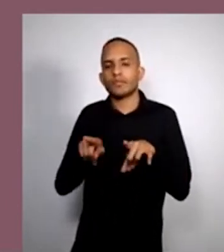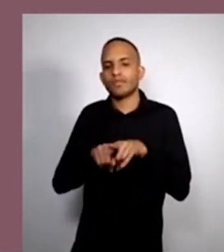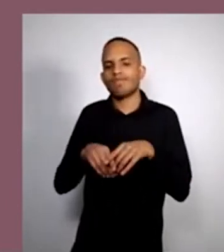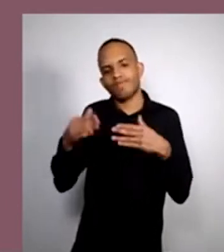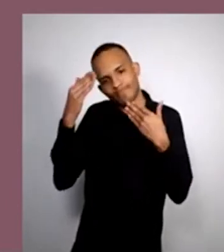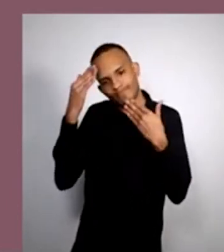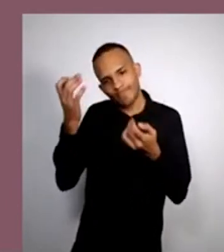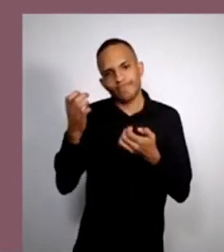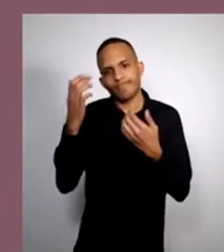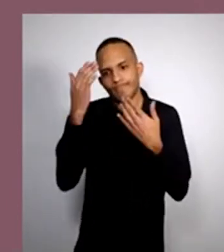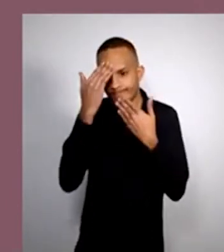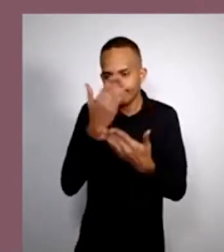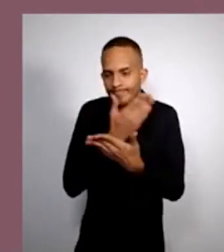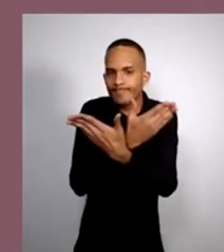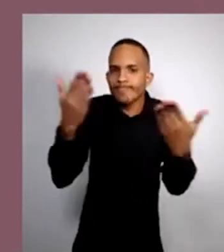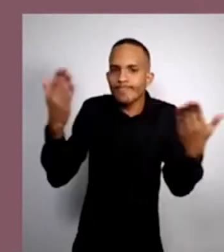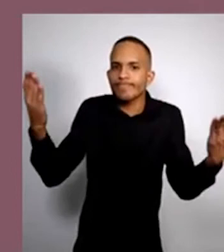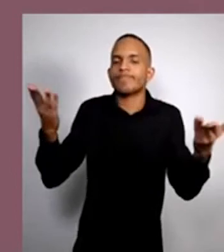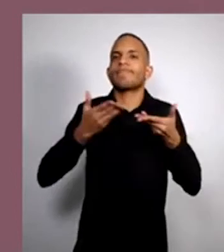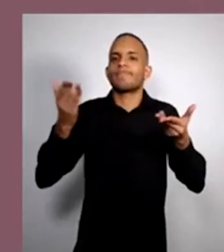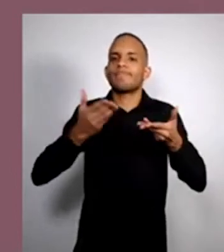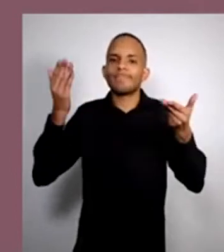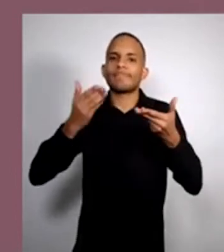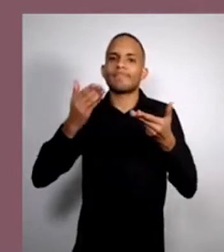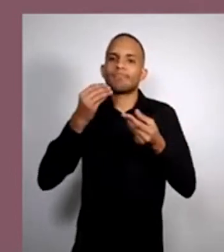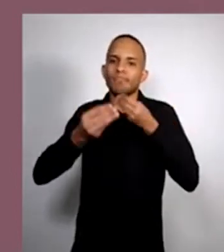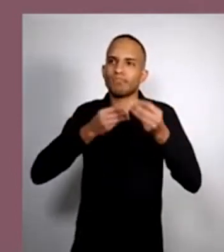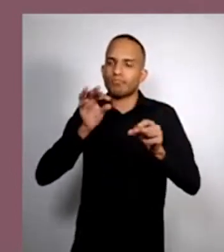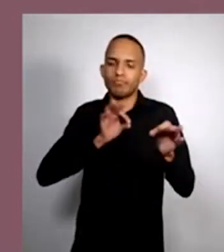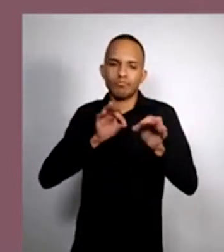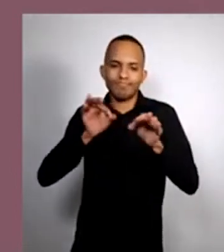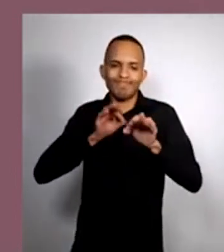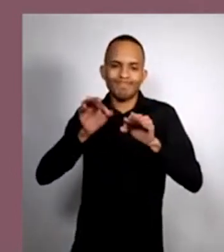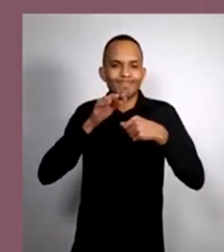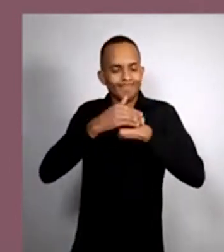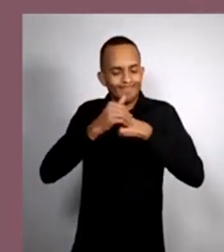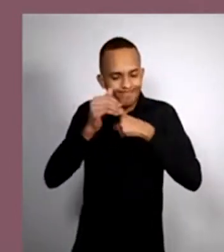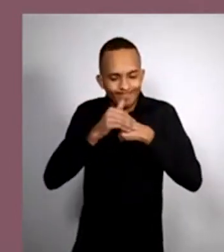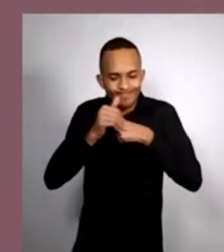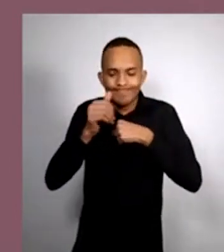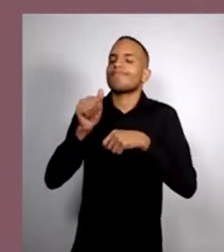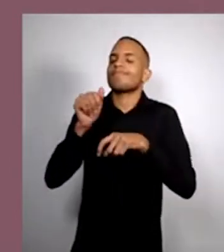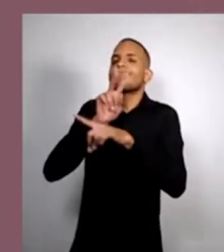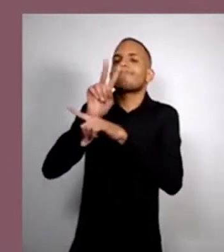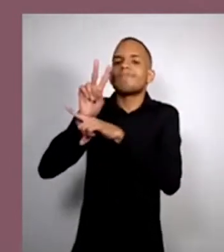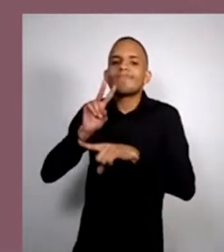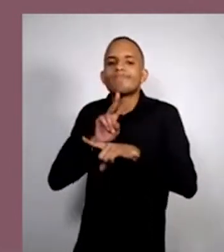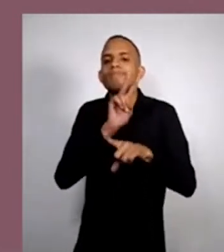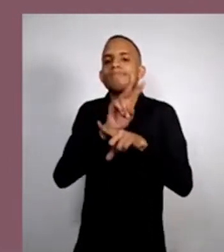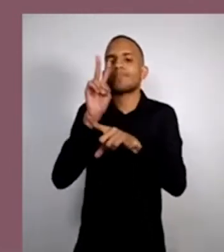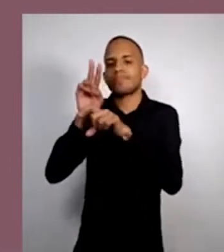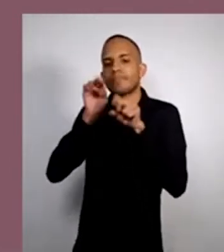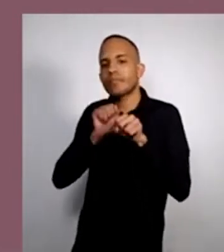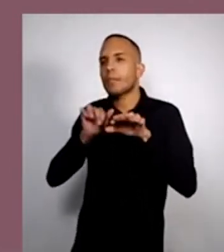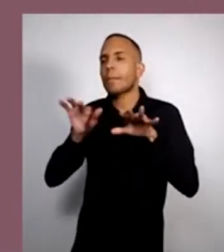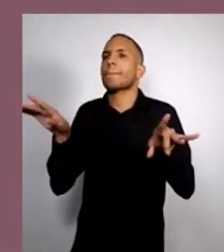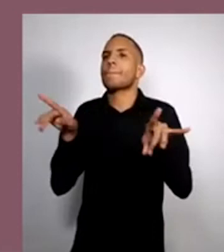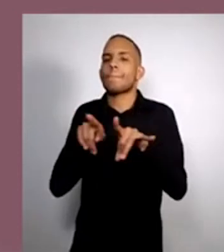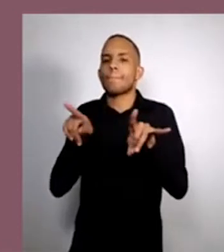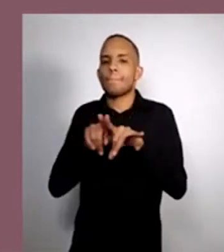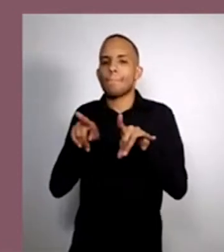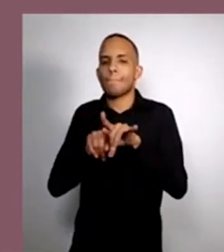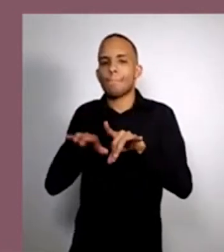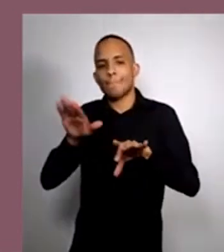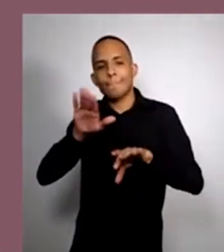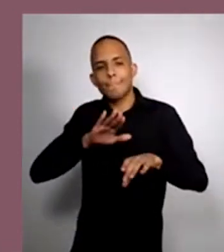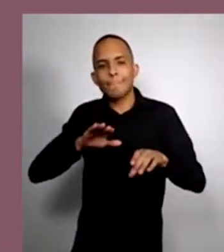agradecer vocês por esse exercício de cura, né? E esse exercício de a gente derrubar paredes e